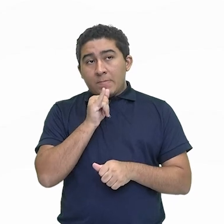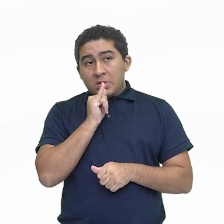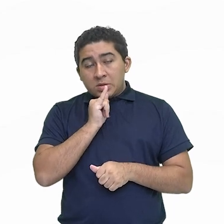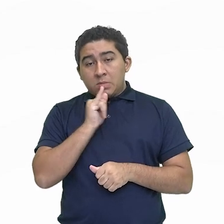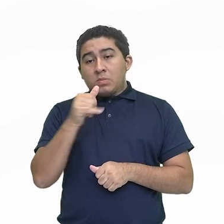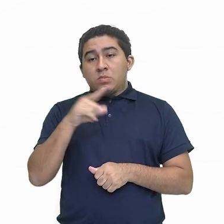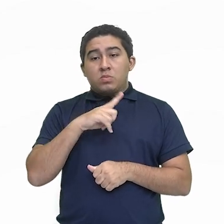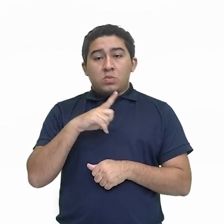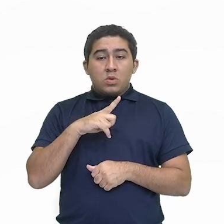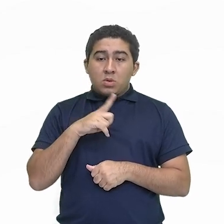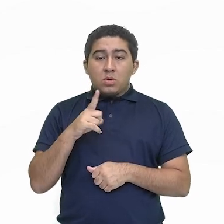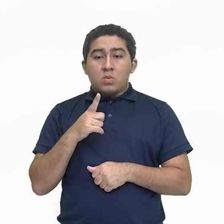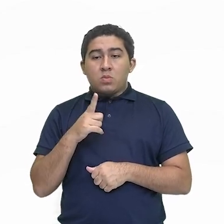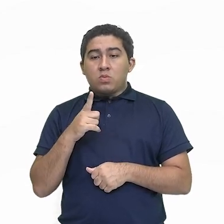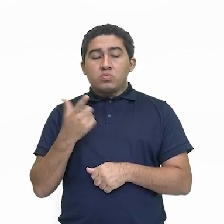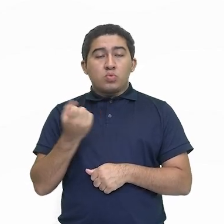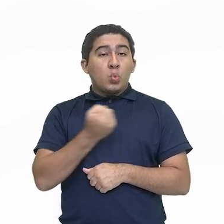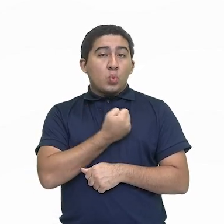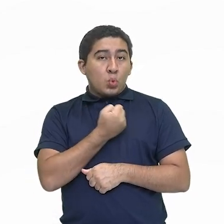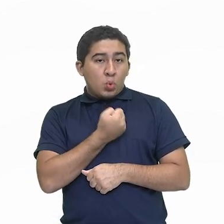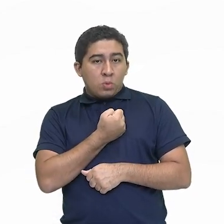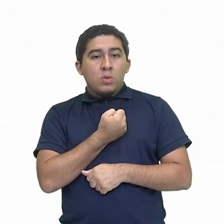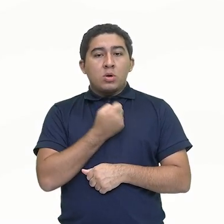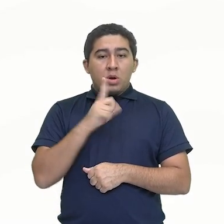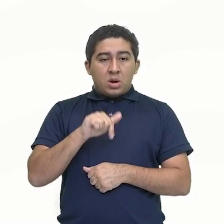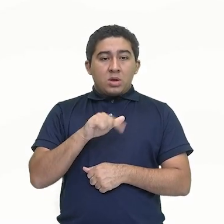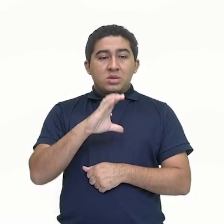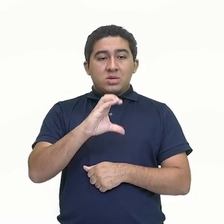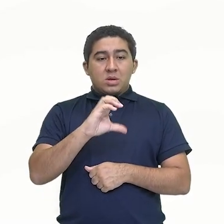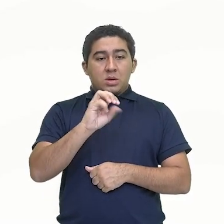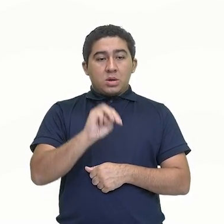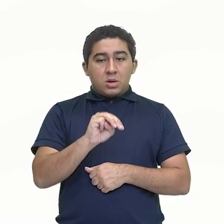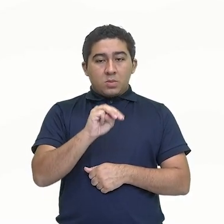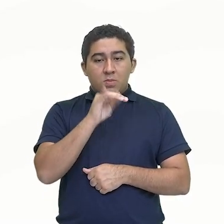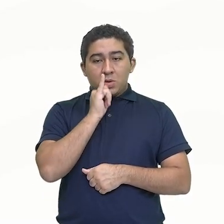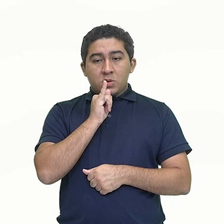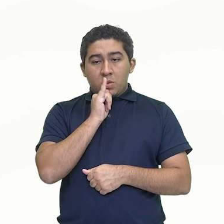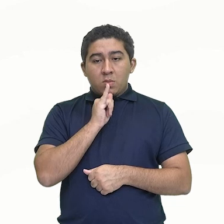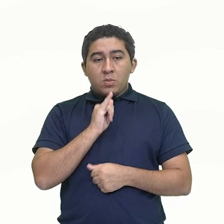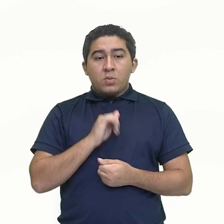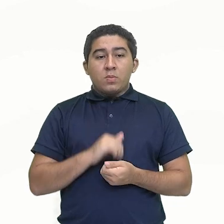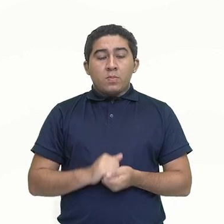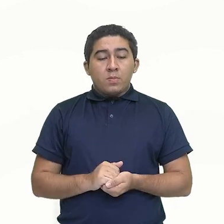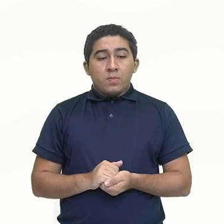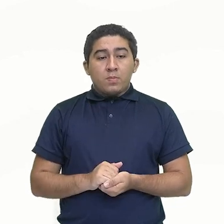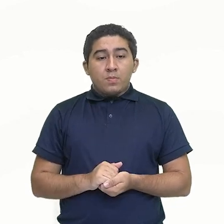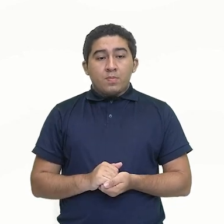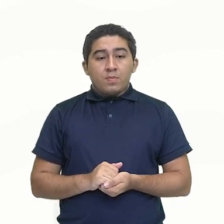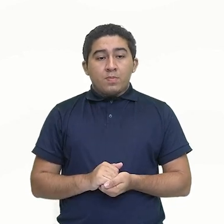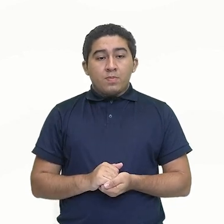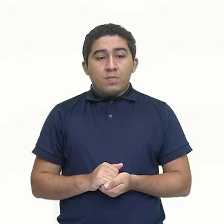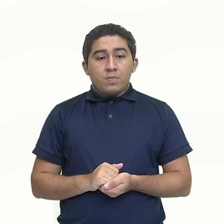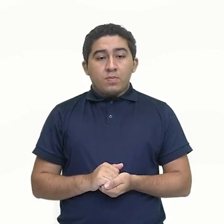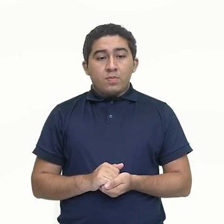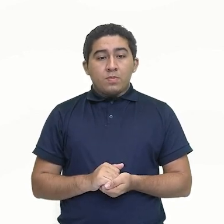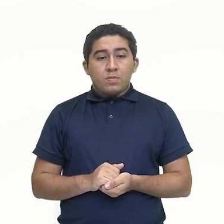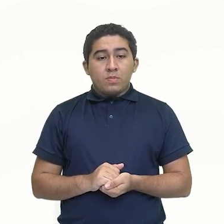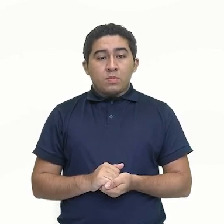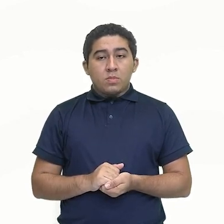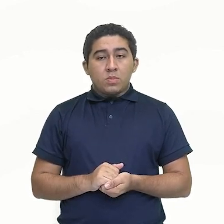medida que é dada em centímetros, vamos dizer aqui 15